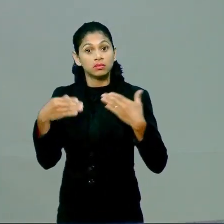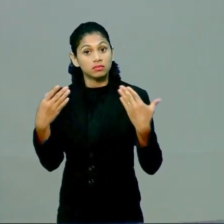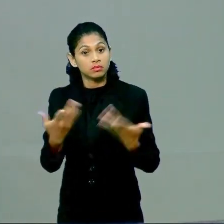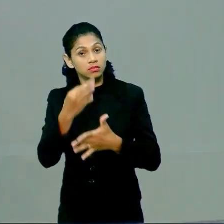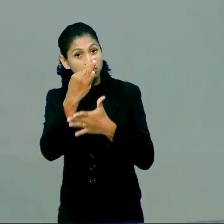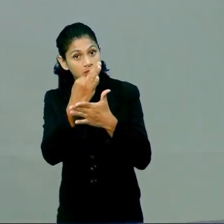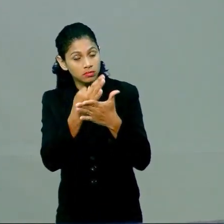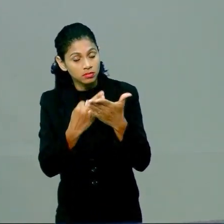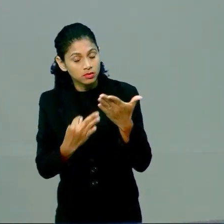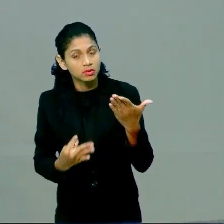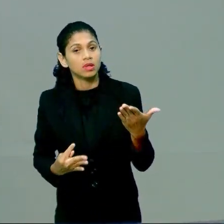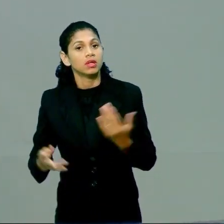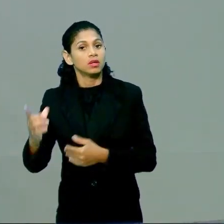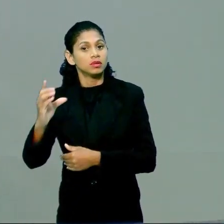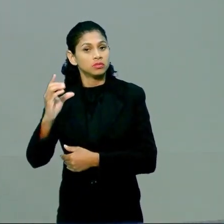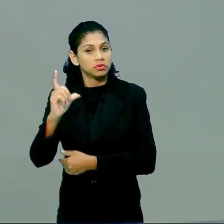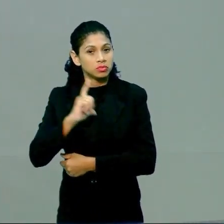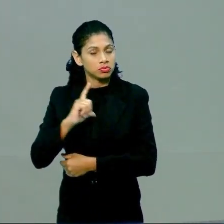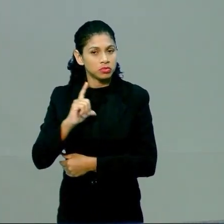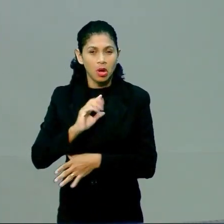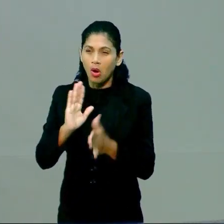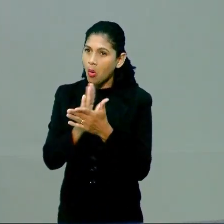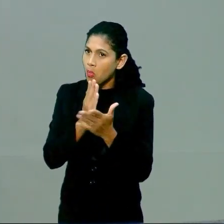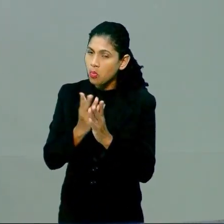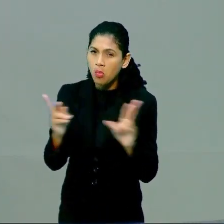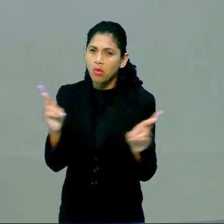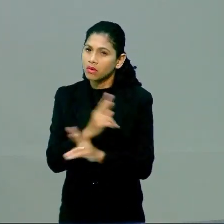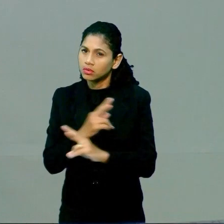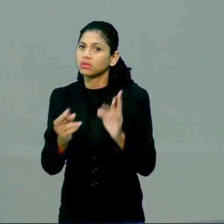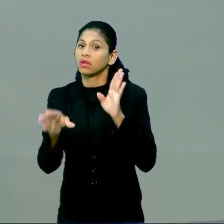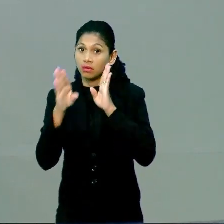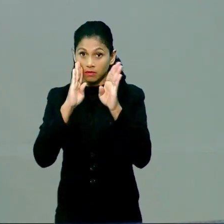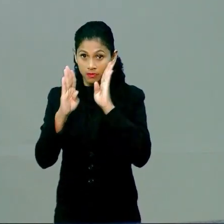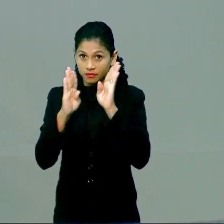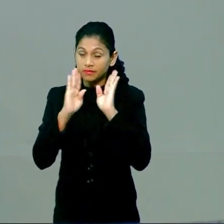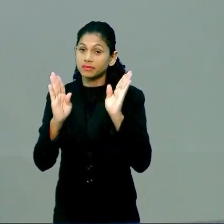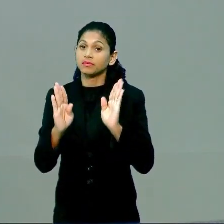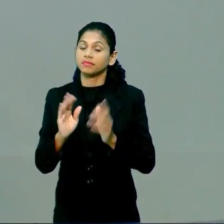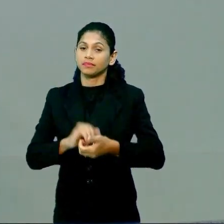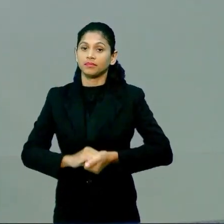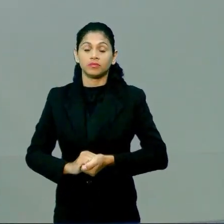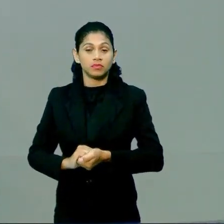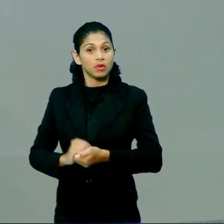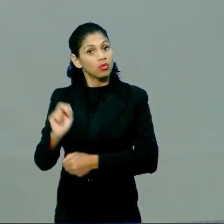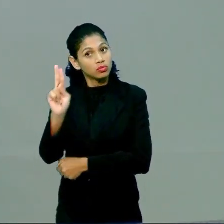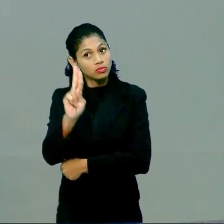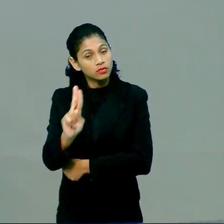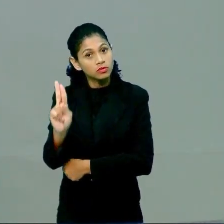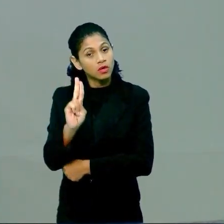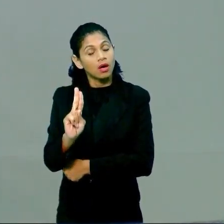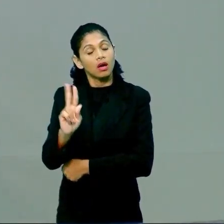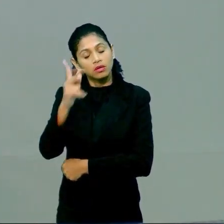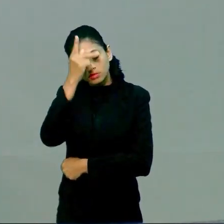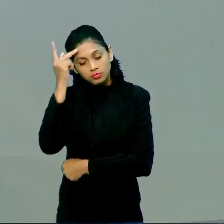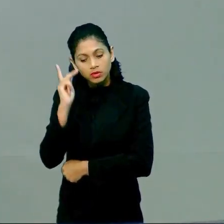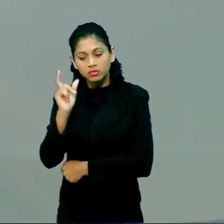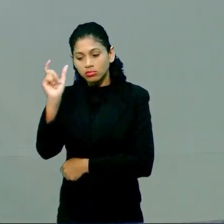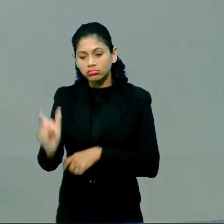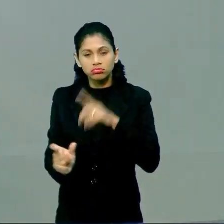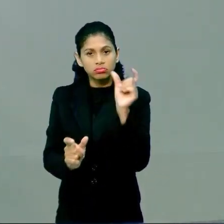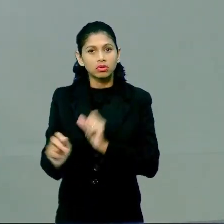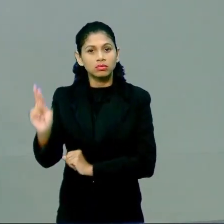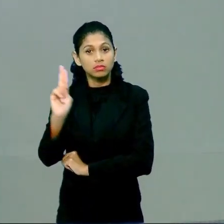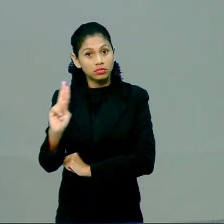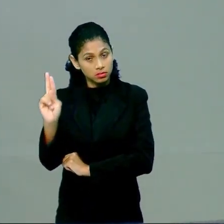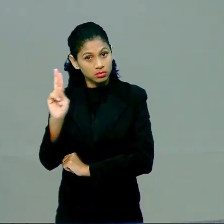citar alguns casos né alguns ocorridos aí de usuários da rede social né que ainal é uma das